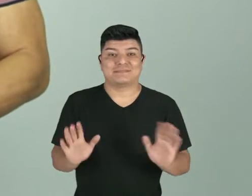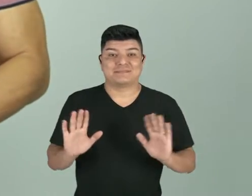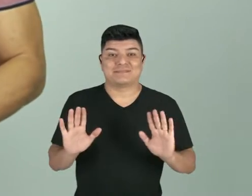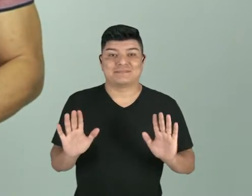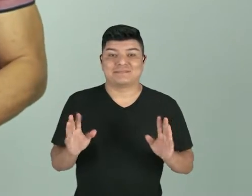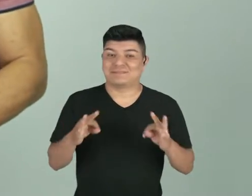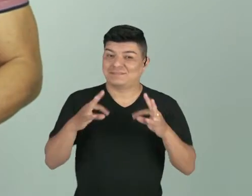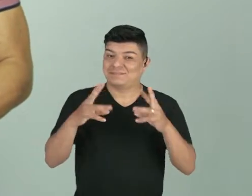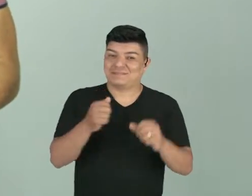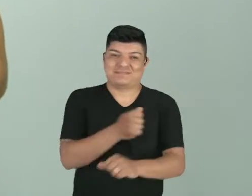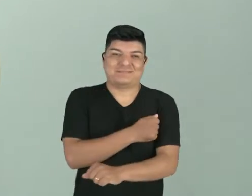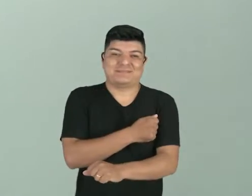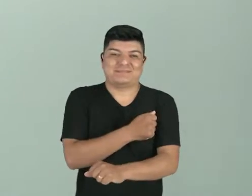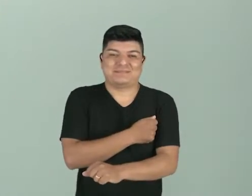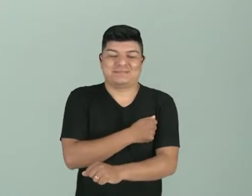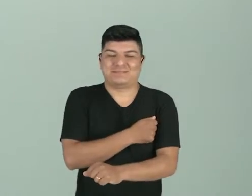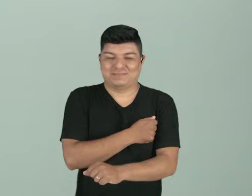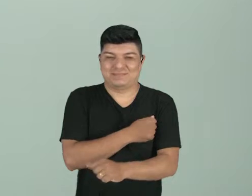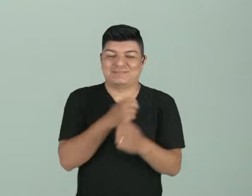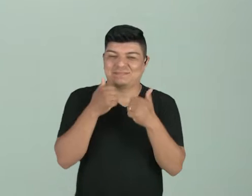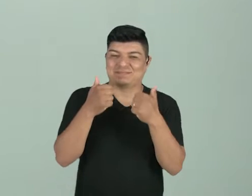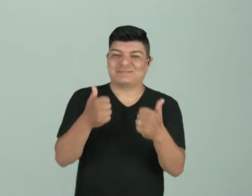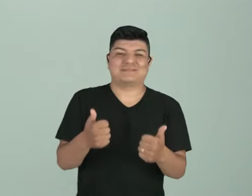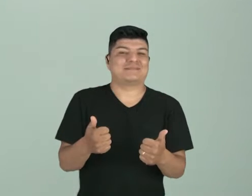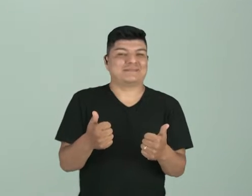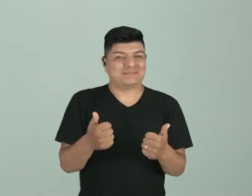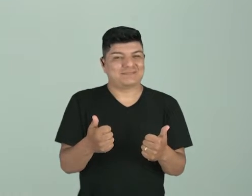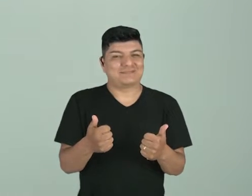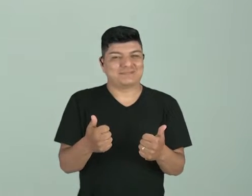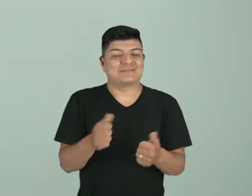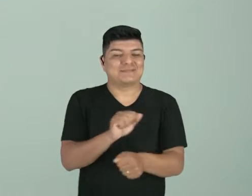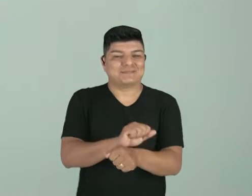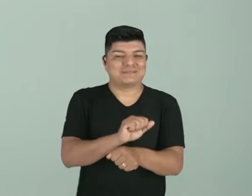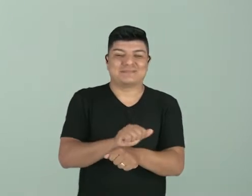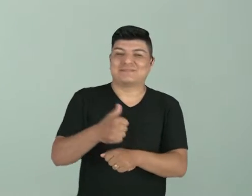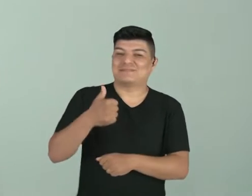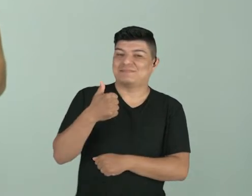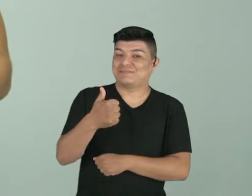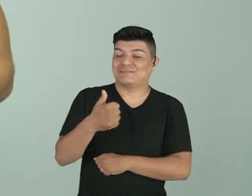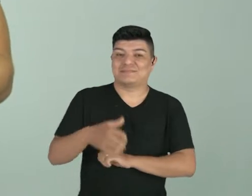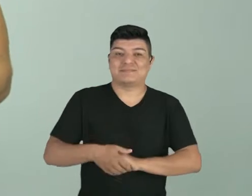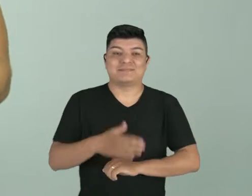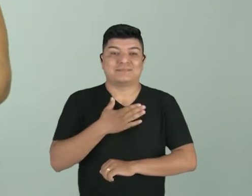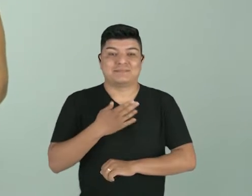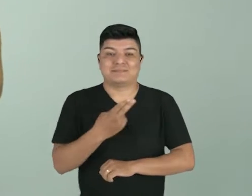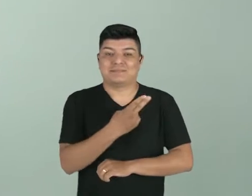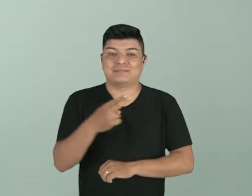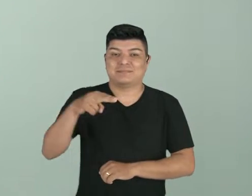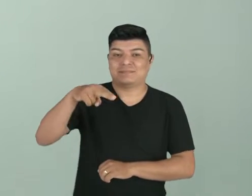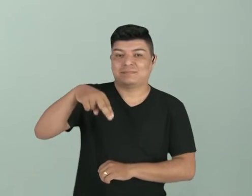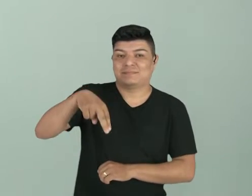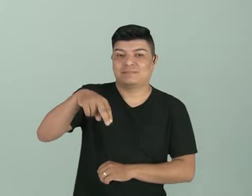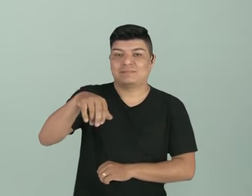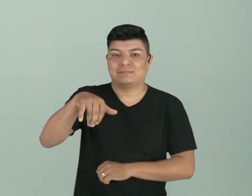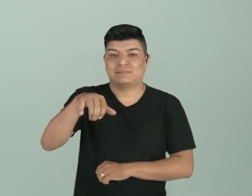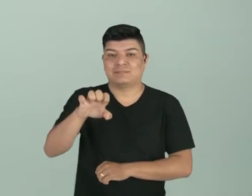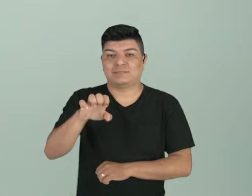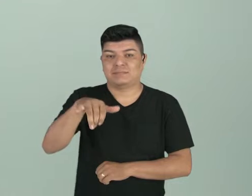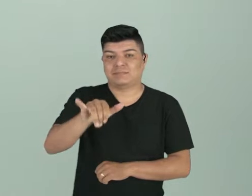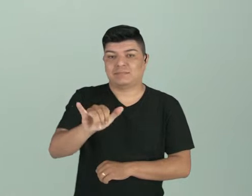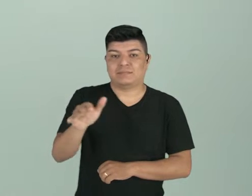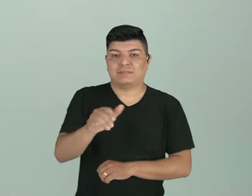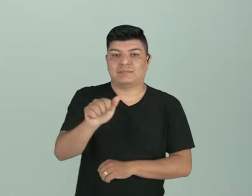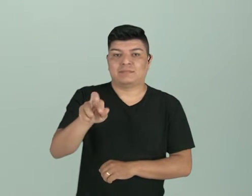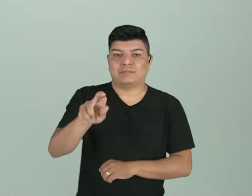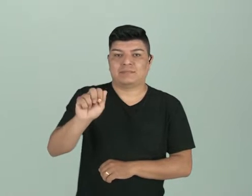Olá a todos os alunos e alunas, tudo bem com vocês? Eu espero que sim. Eu sou o professor Ney Araújo e a